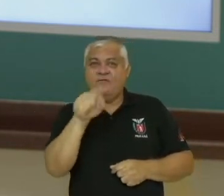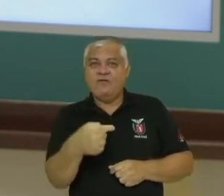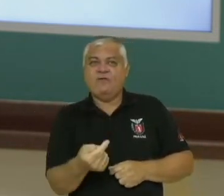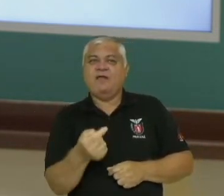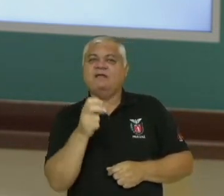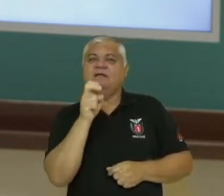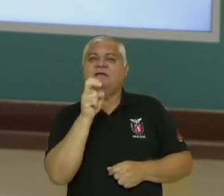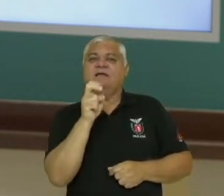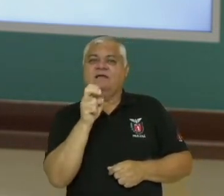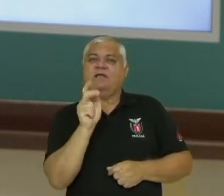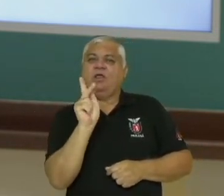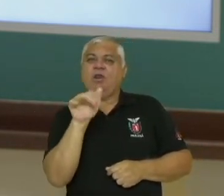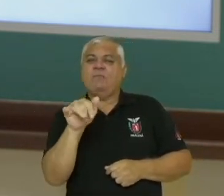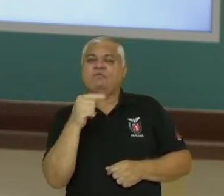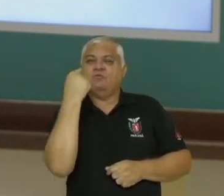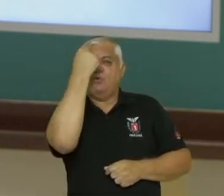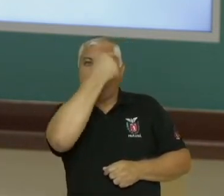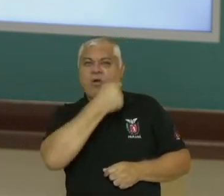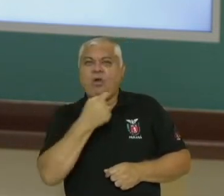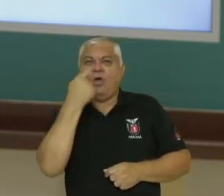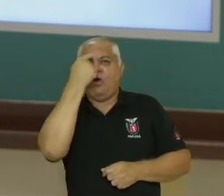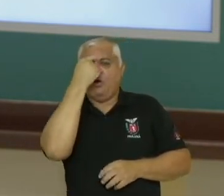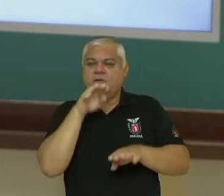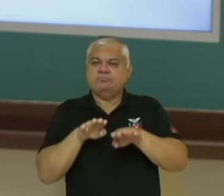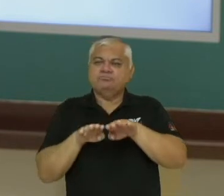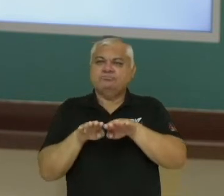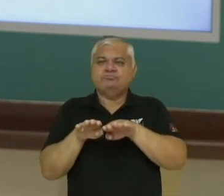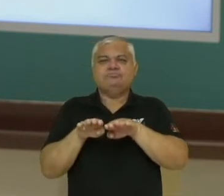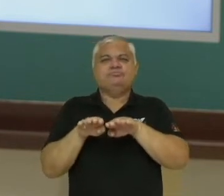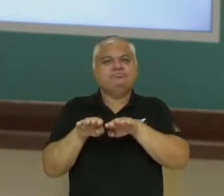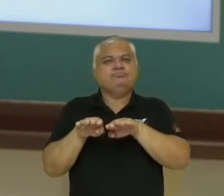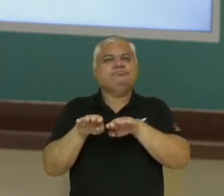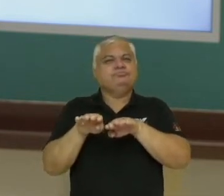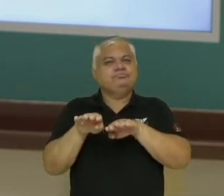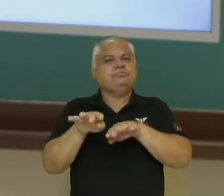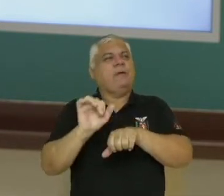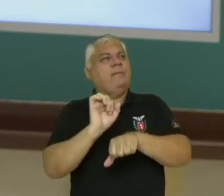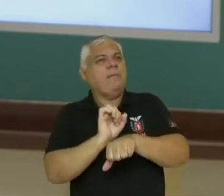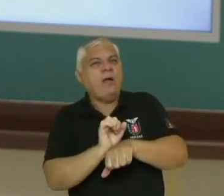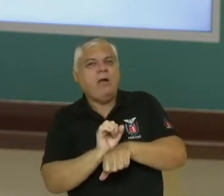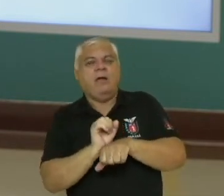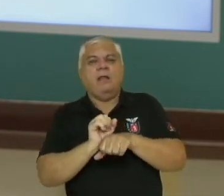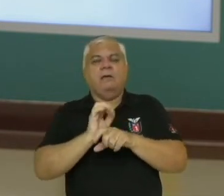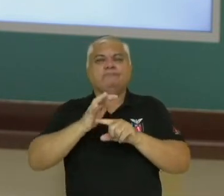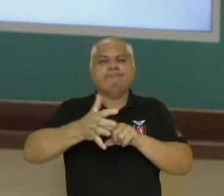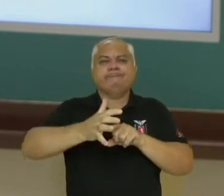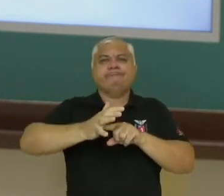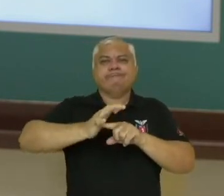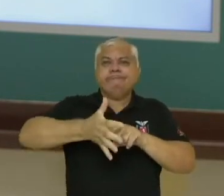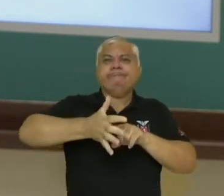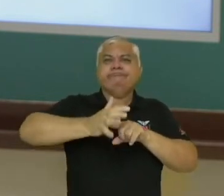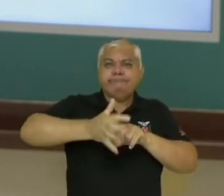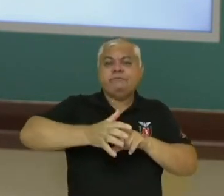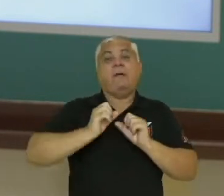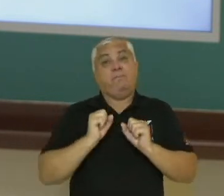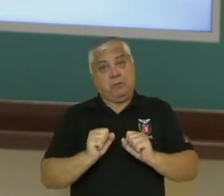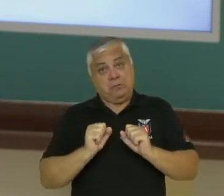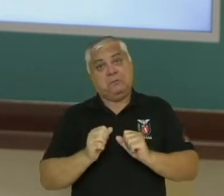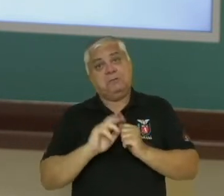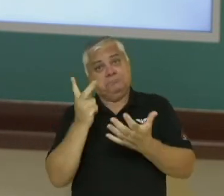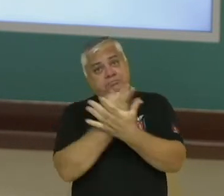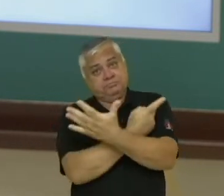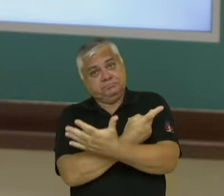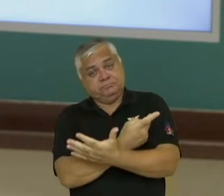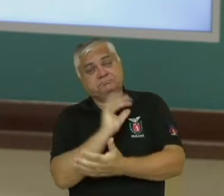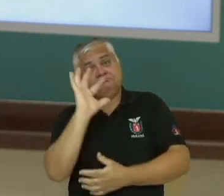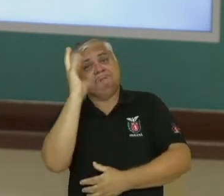leva em consideração os enroscos que você tenha na estrada, né? O carro falhou, por exemplo. Eu posso ter, por exemplo,